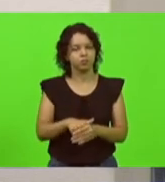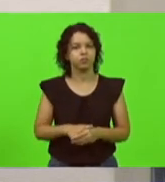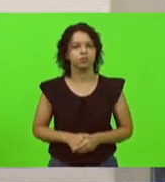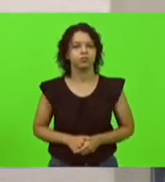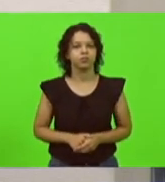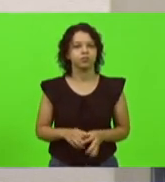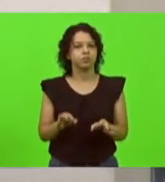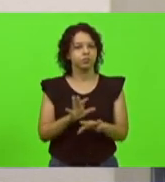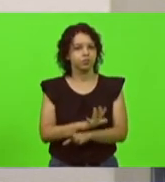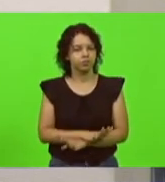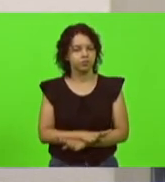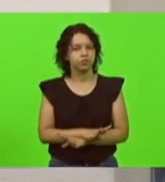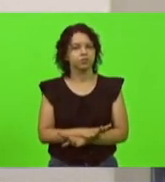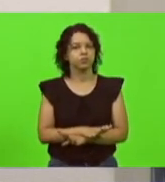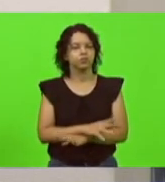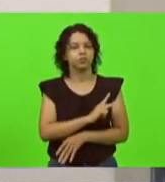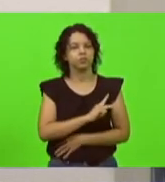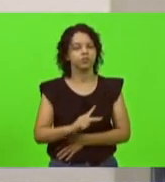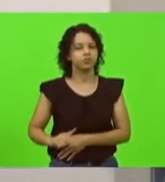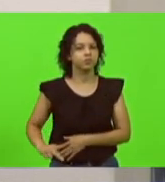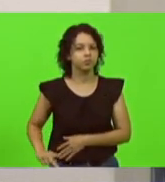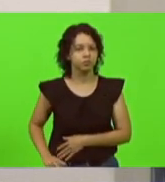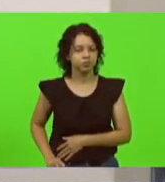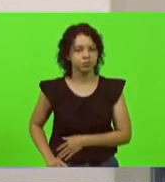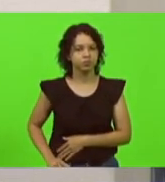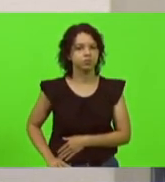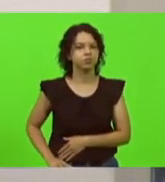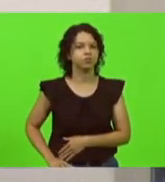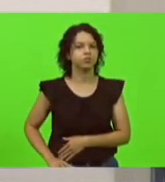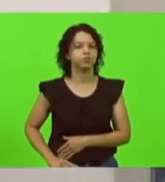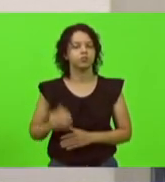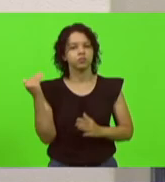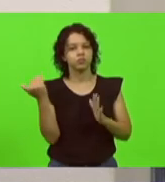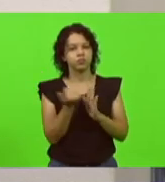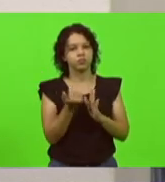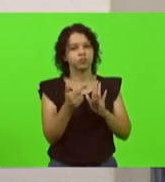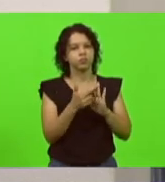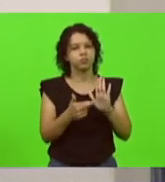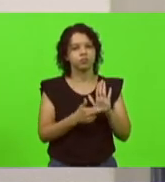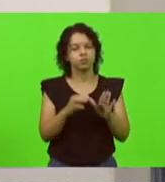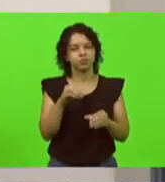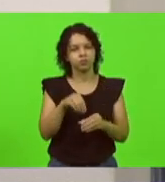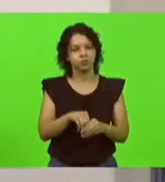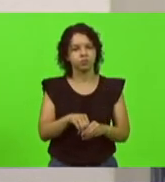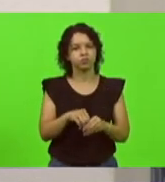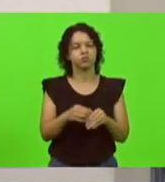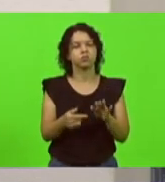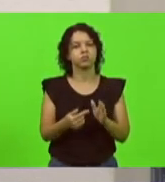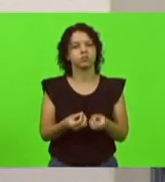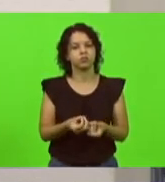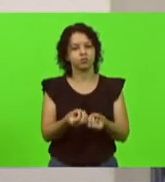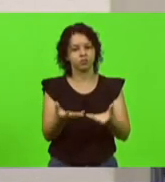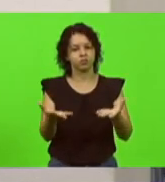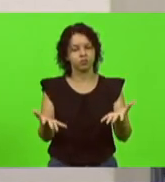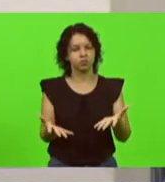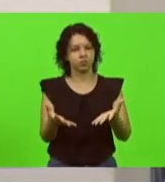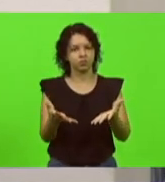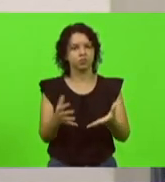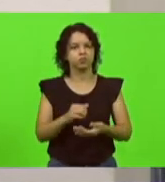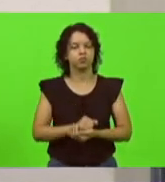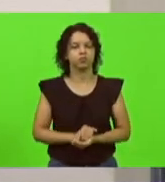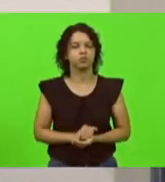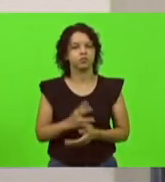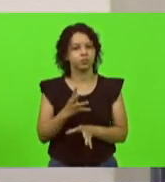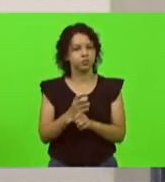senhor presidente determinou, segundo o regimento interno, que fosse feita a entrega do boletim com o resultado da eleição. Ato